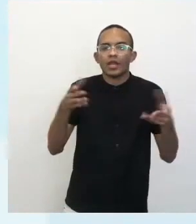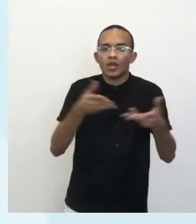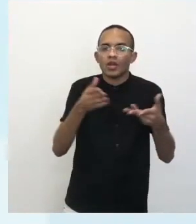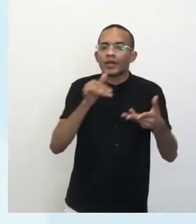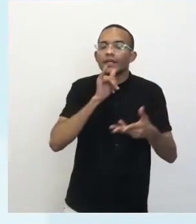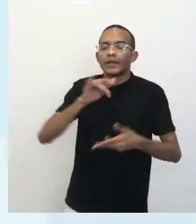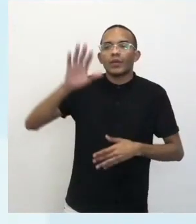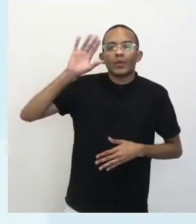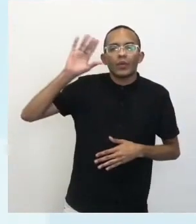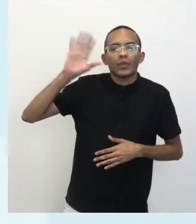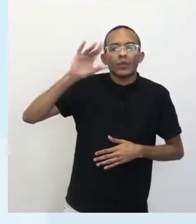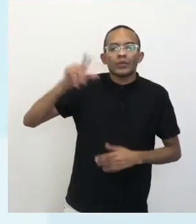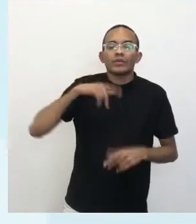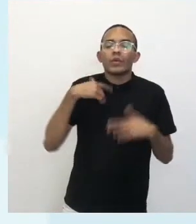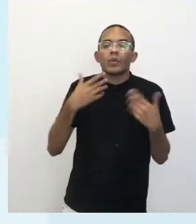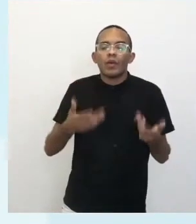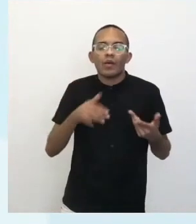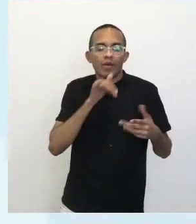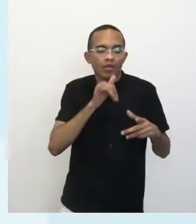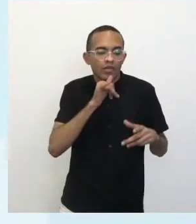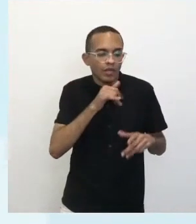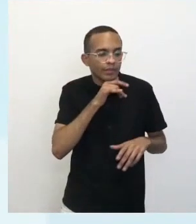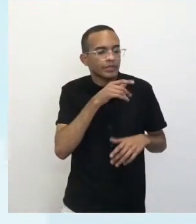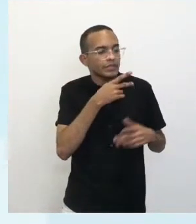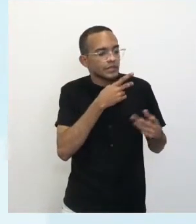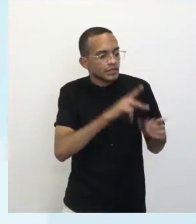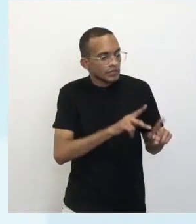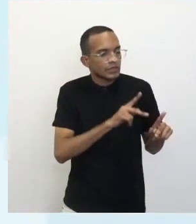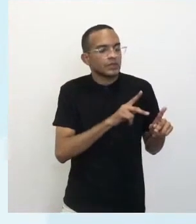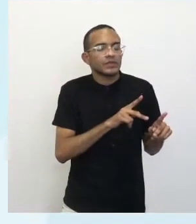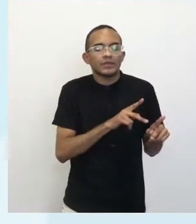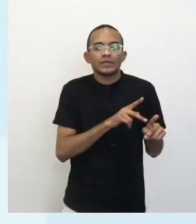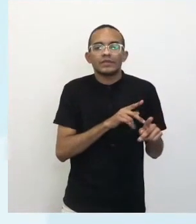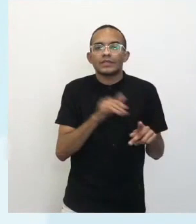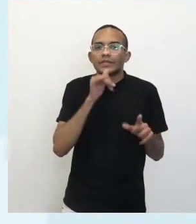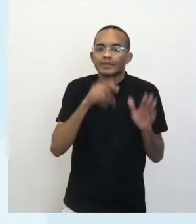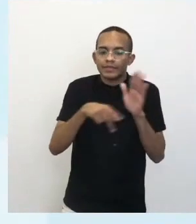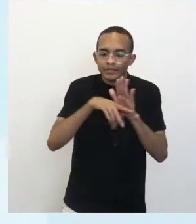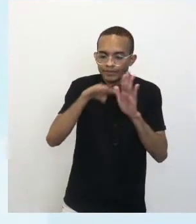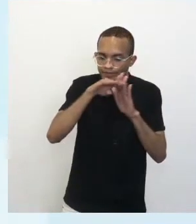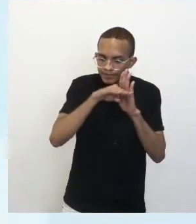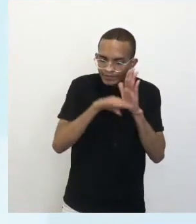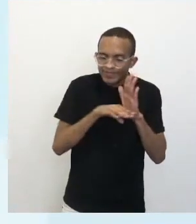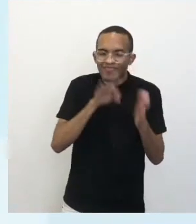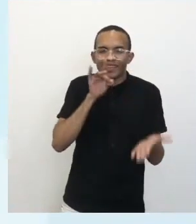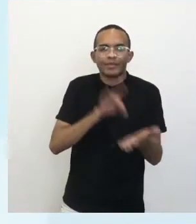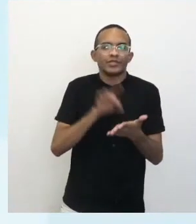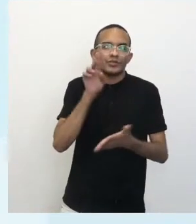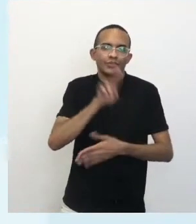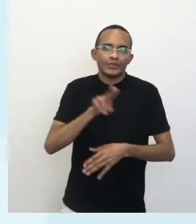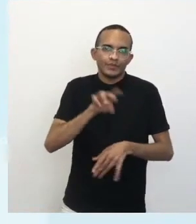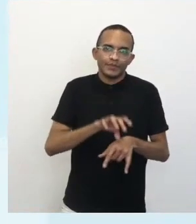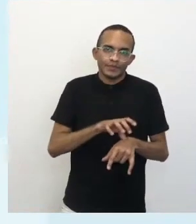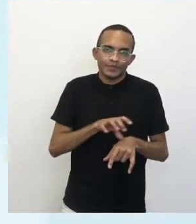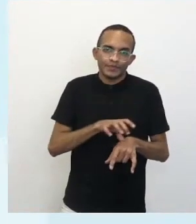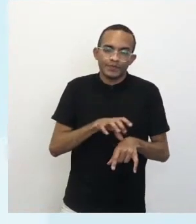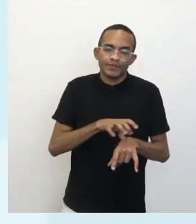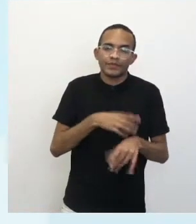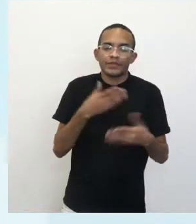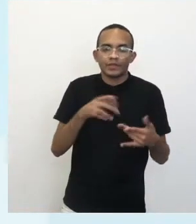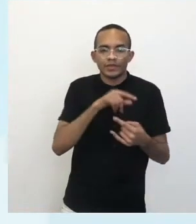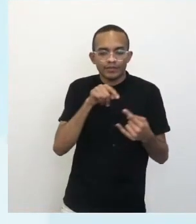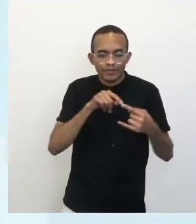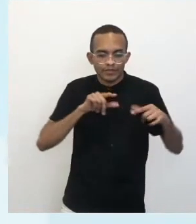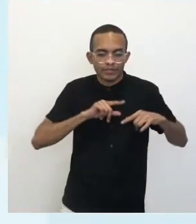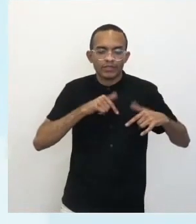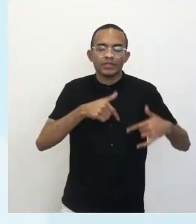levantar hipóteses, ou seja, quais são justamente, né, os elementos que eu vou realmente utilizar. Então, corresponde à ação